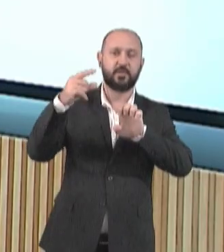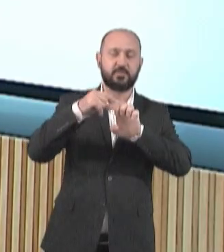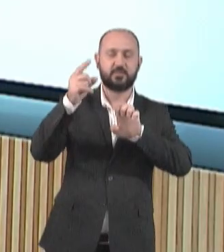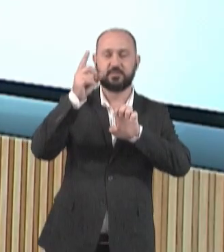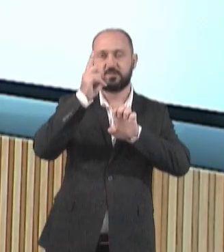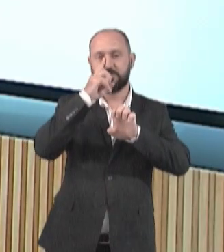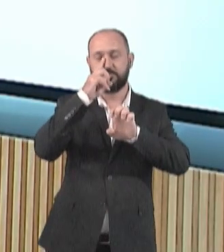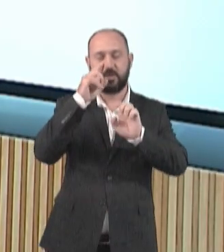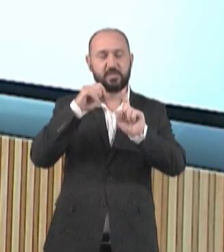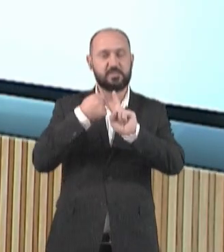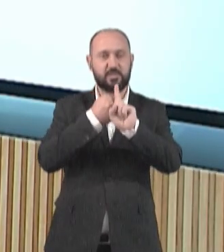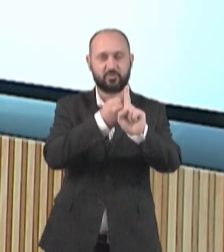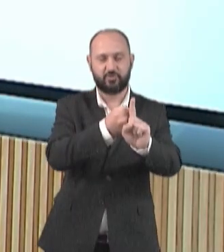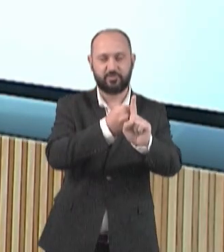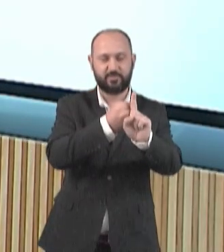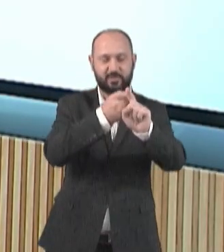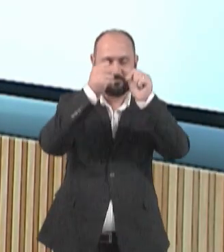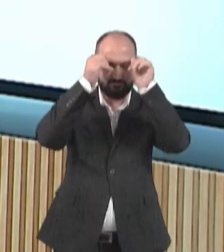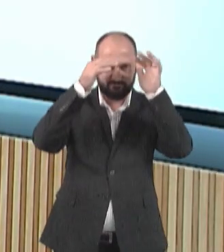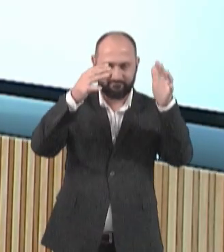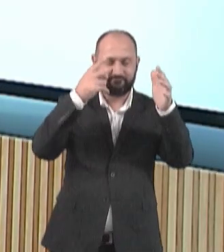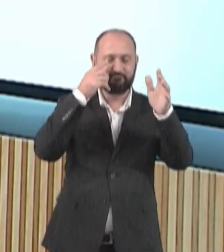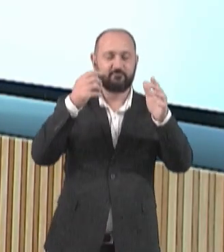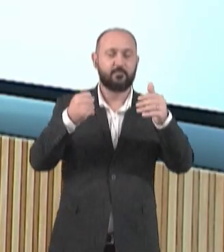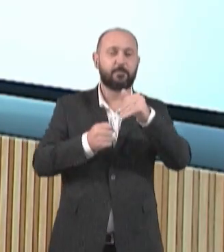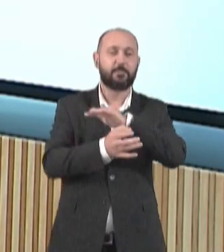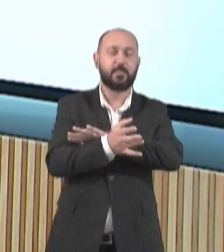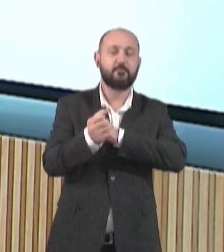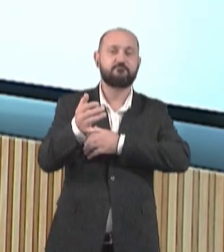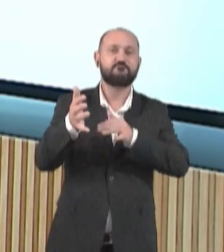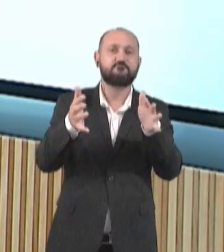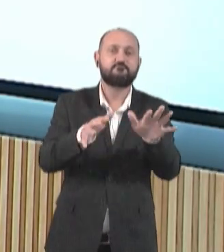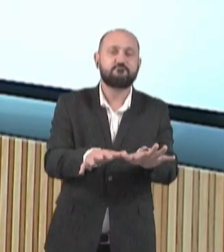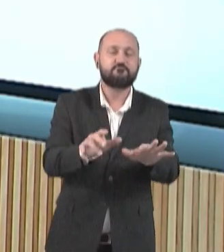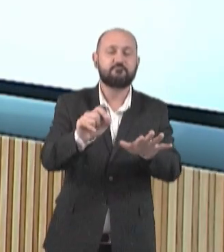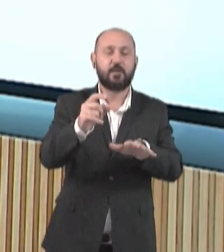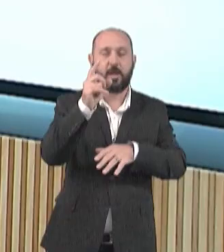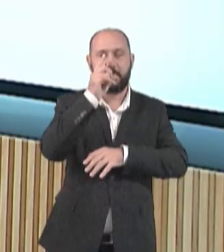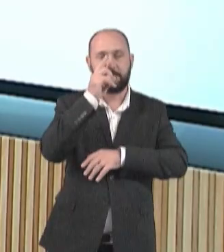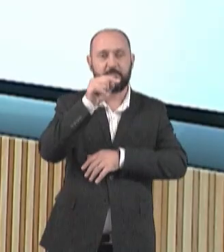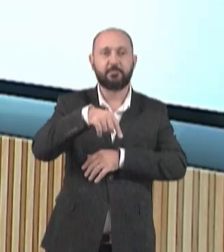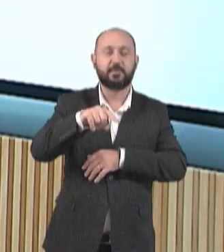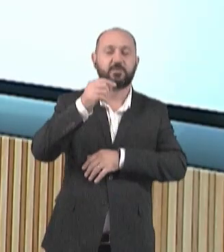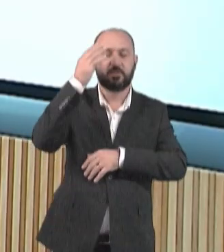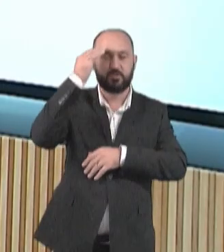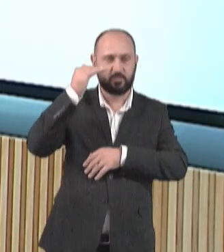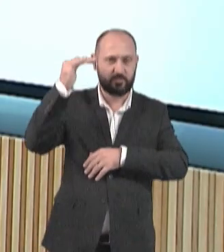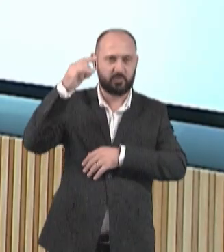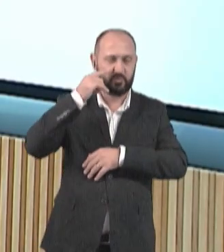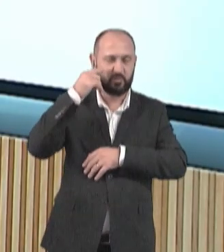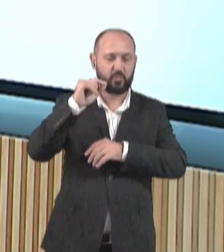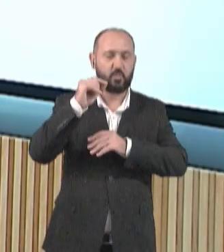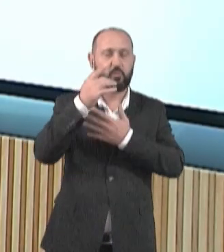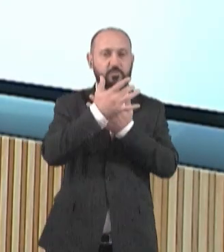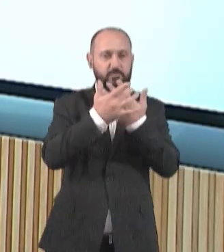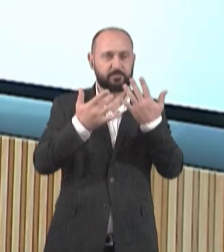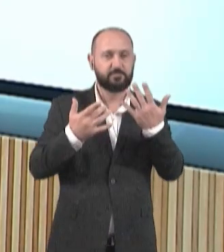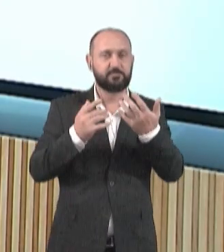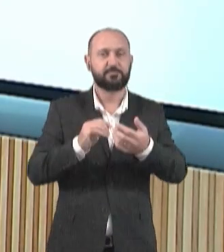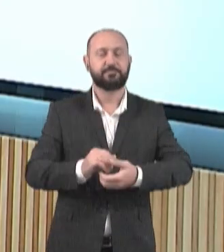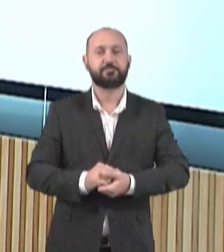de mães atípicas, promover a inclusão social, autonomia econômica a mães de crianças e adolescentes com